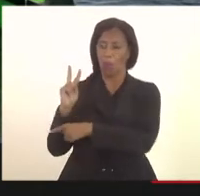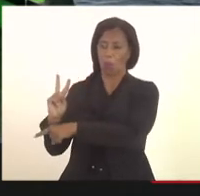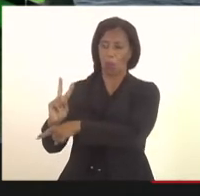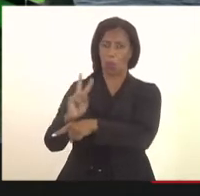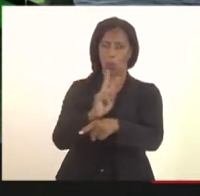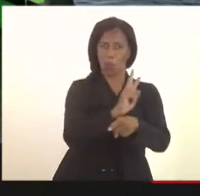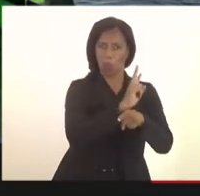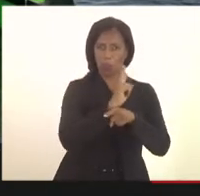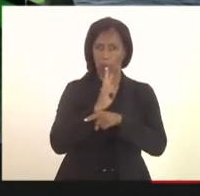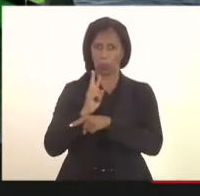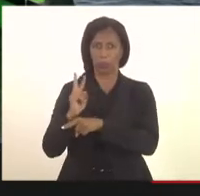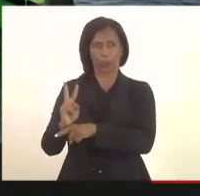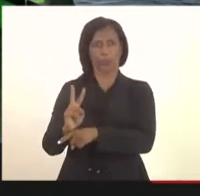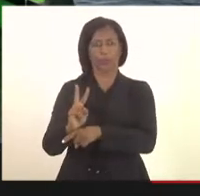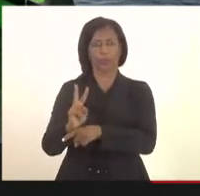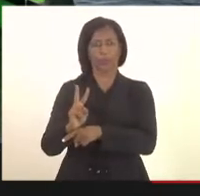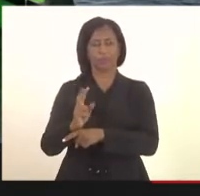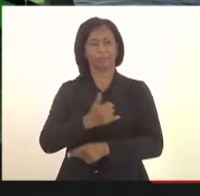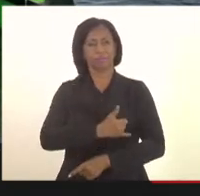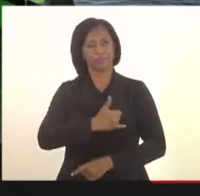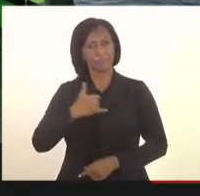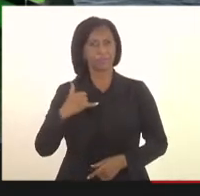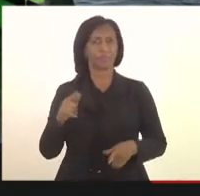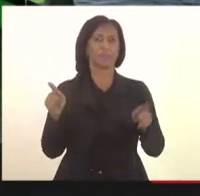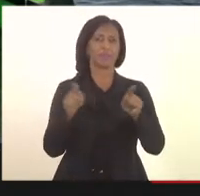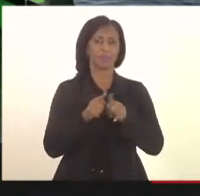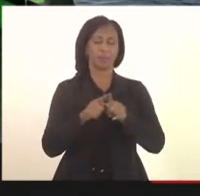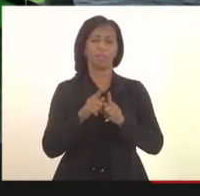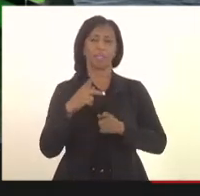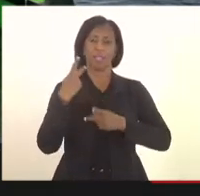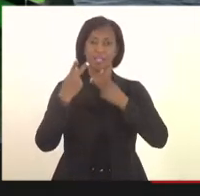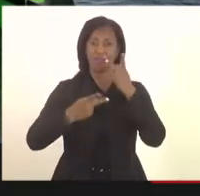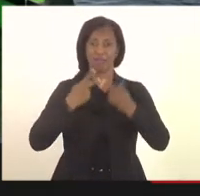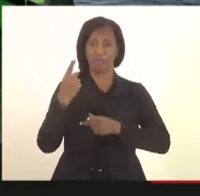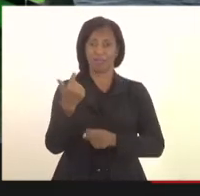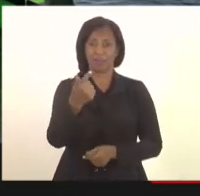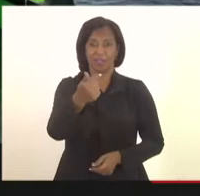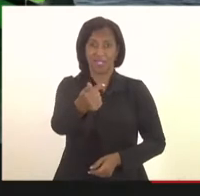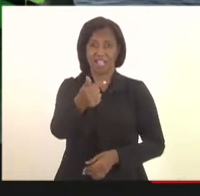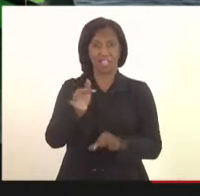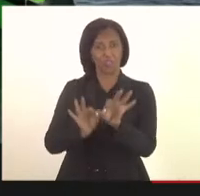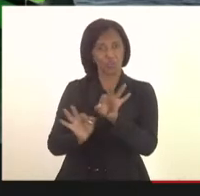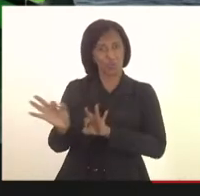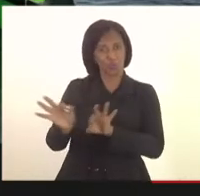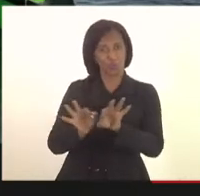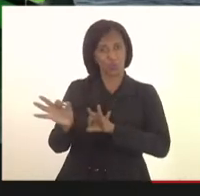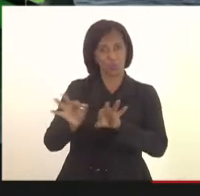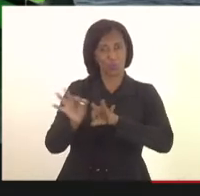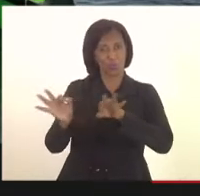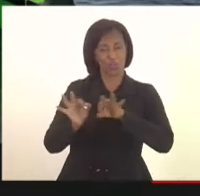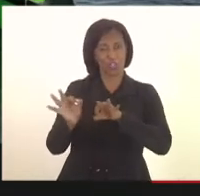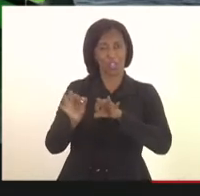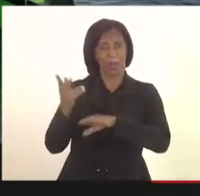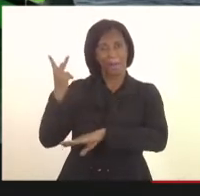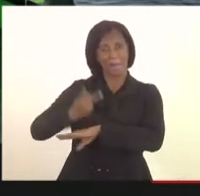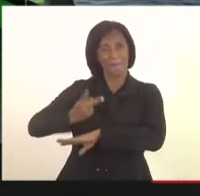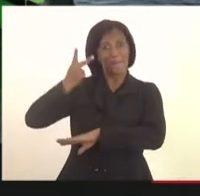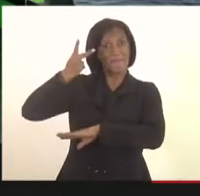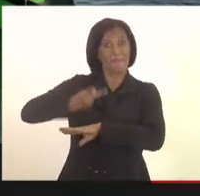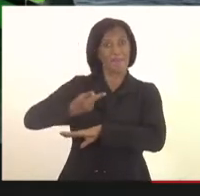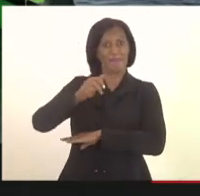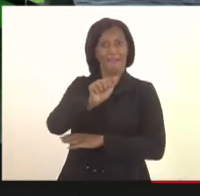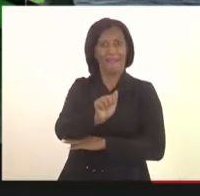ambiente. Somos muito orgulhosos também de dizer que nós temos 7 projetos finalistas do Prêmio ANP desse